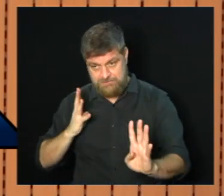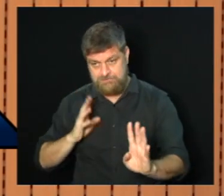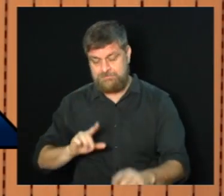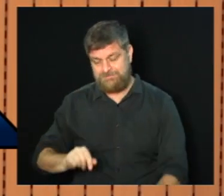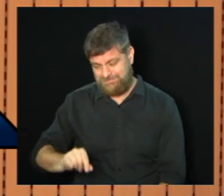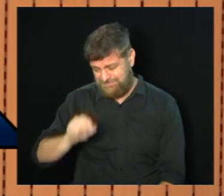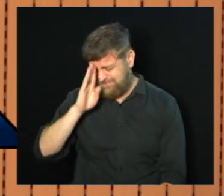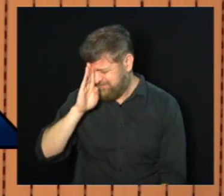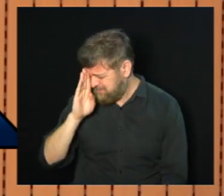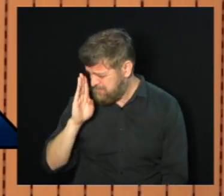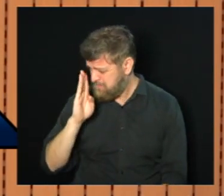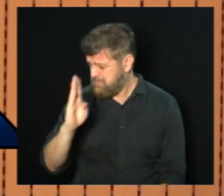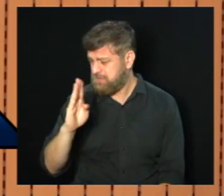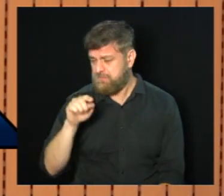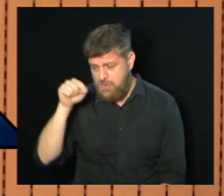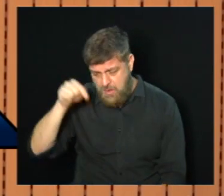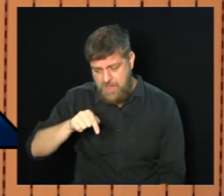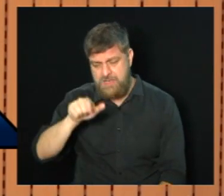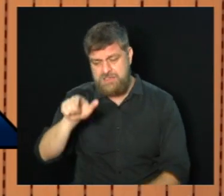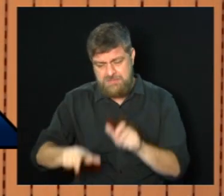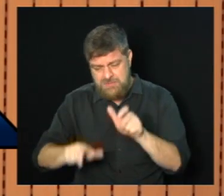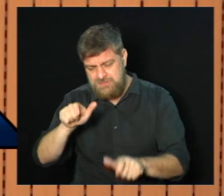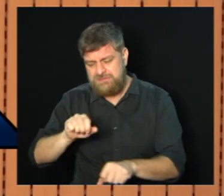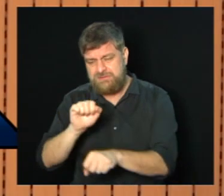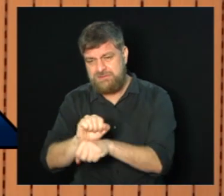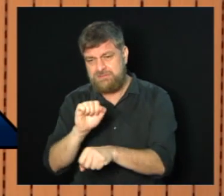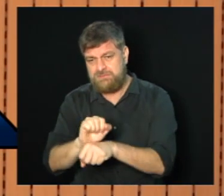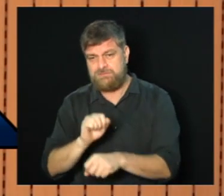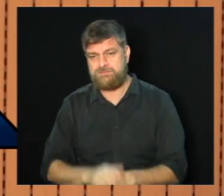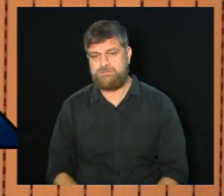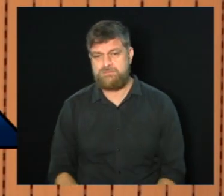essas pessoas. Eu até